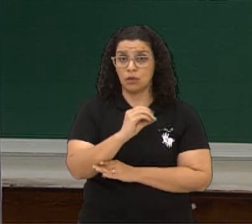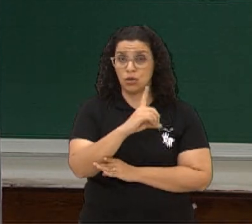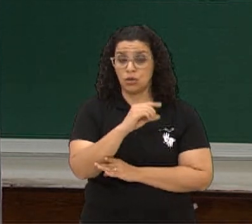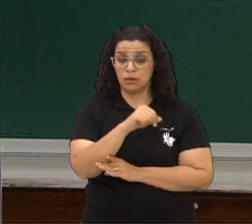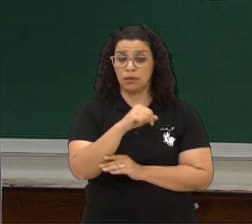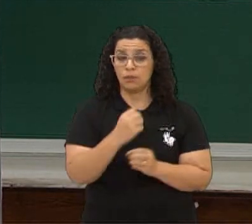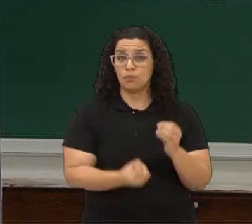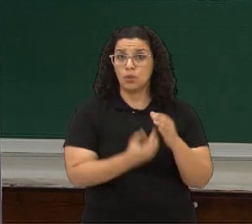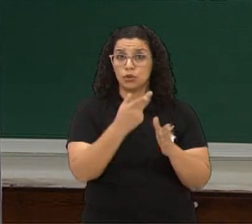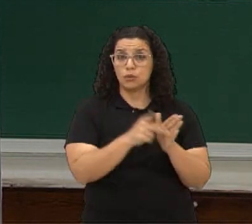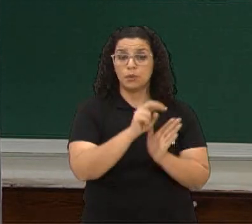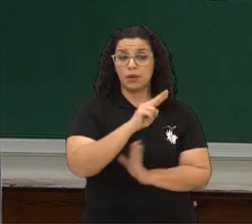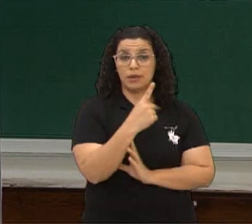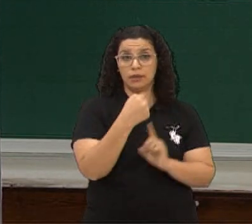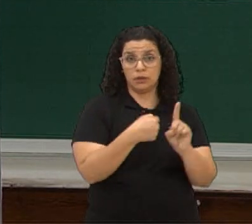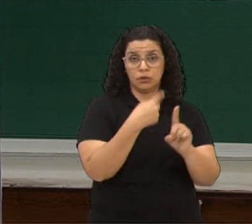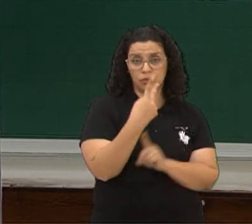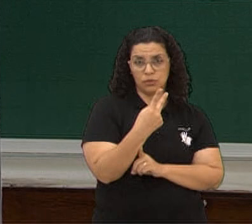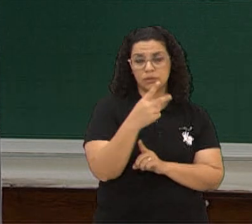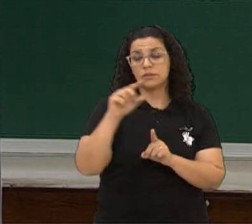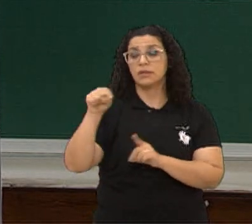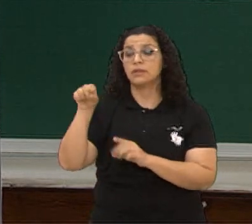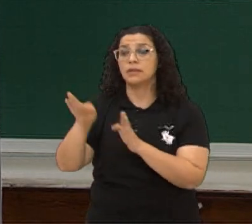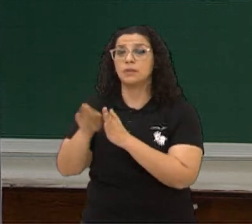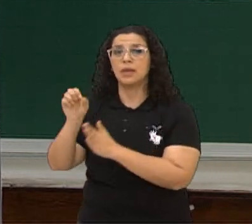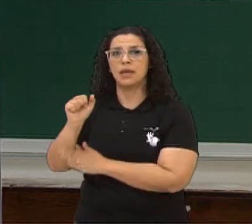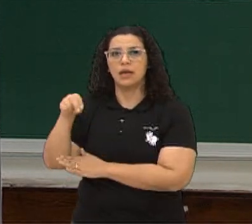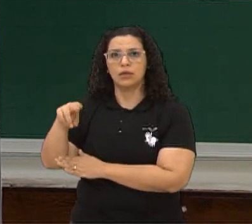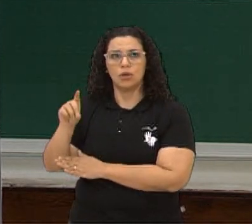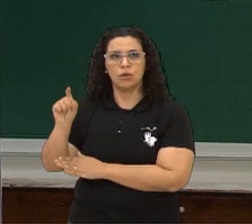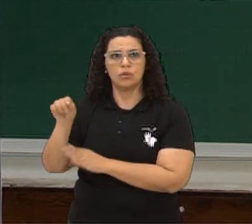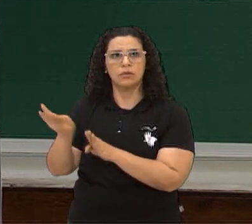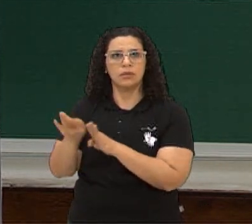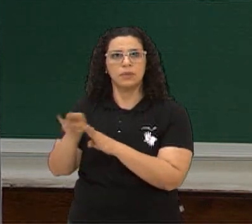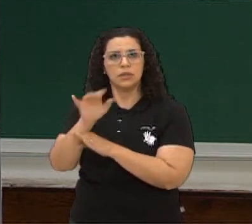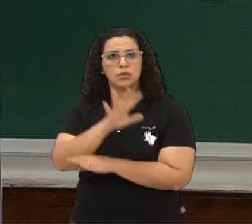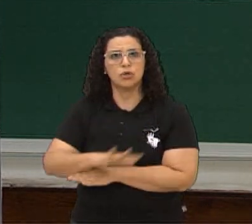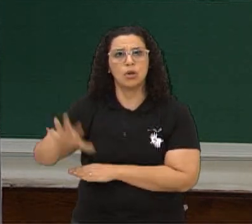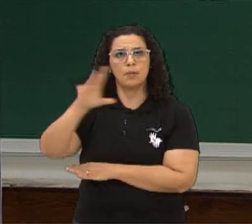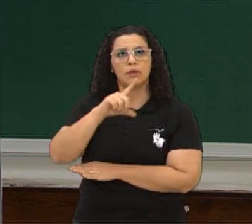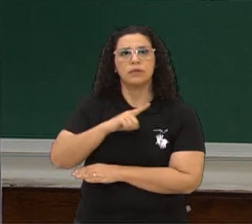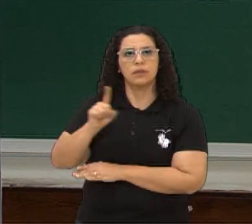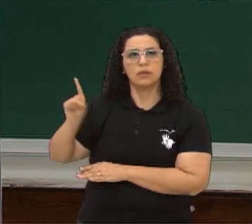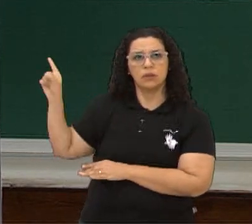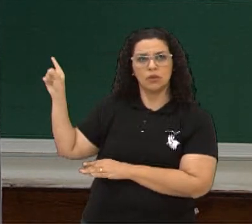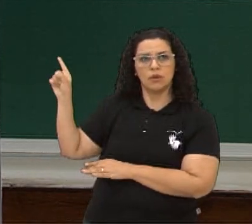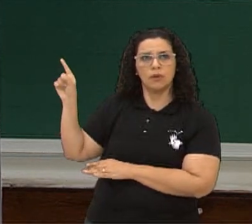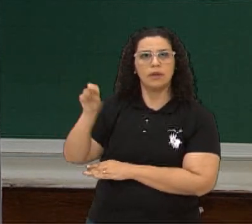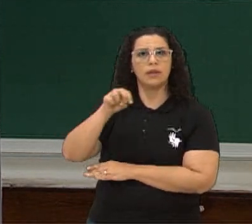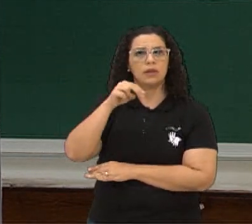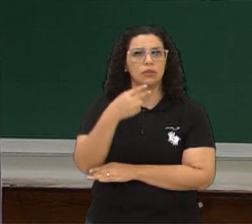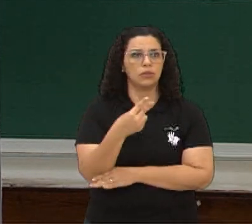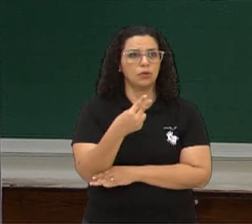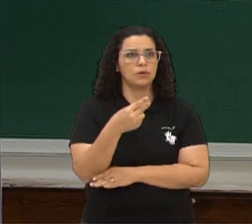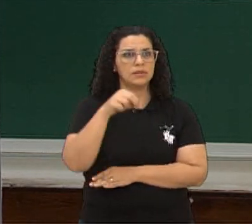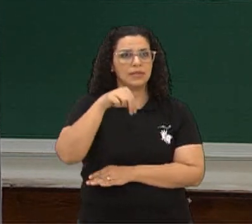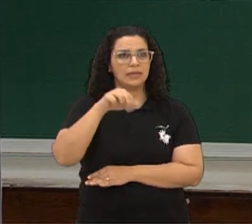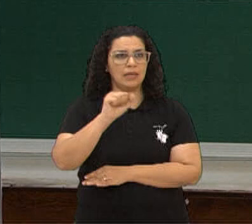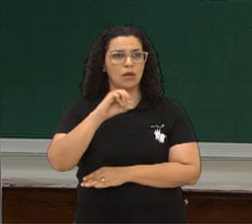vai se produzir o H2, e a semi-reação do anodo. E aí a reação global vai ter isso aqui, ó. A solução vai